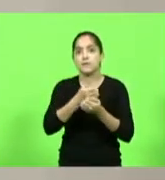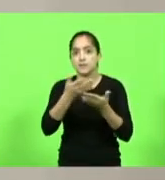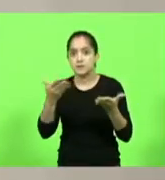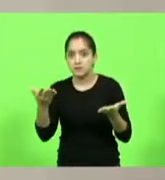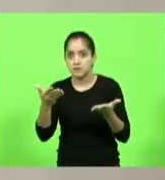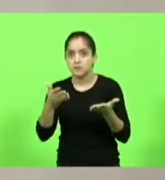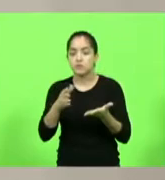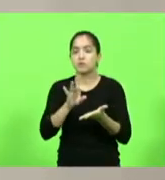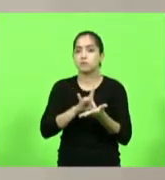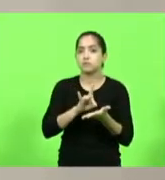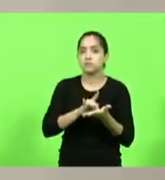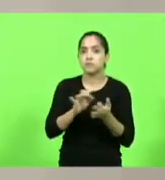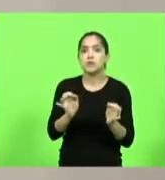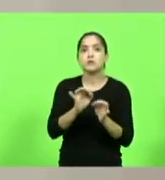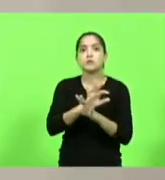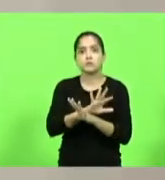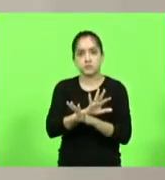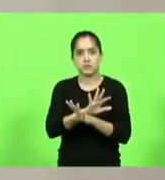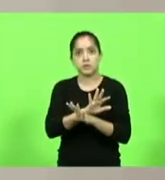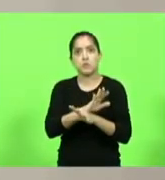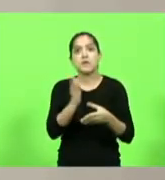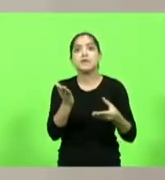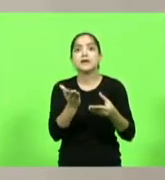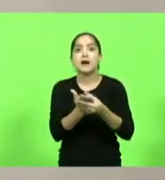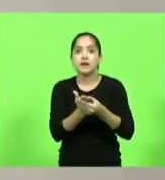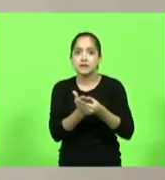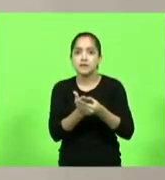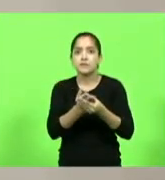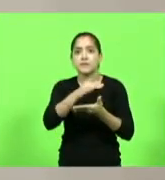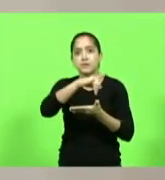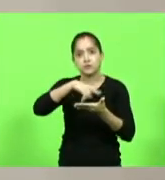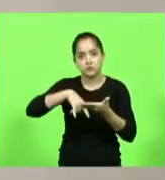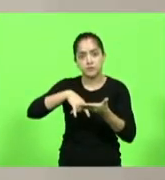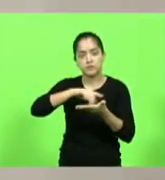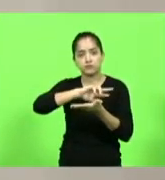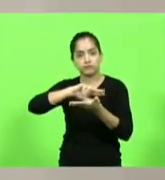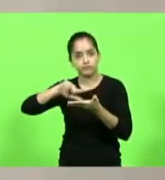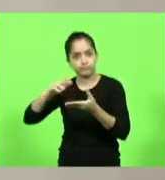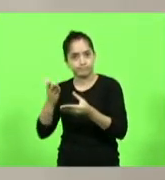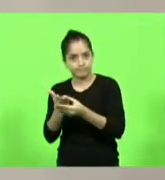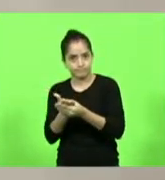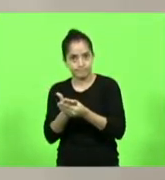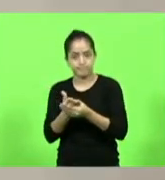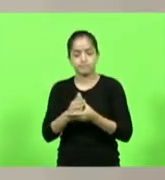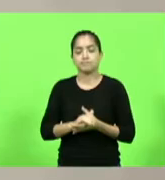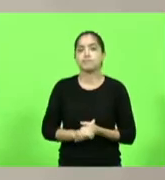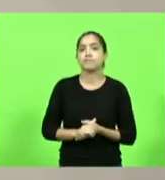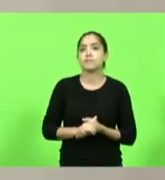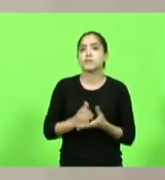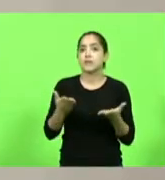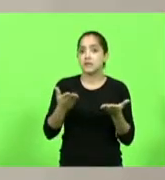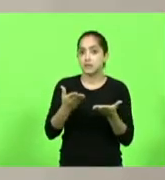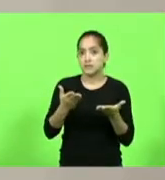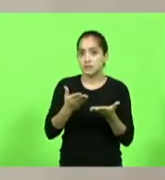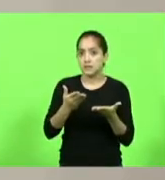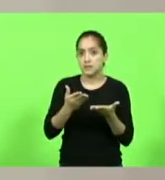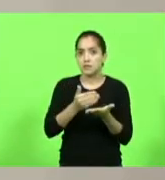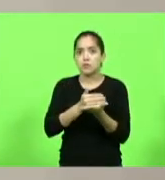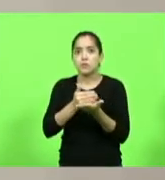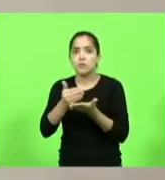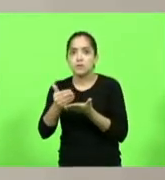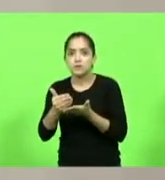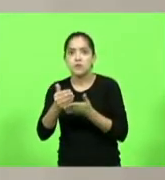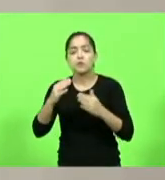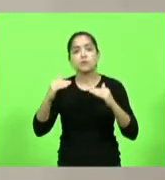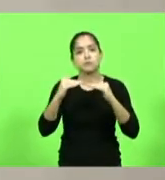autuação, conclusão e arquivamento de documentos e processos. Destaco que a implantação desse sistema, fruto do